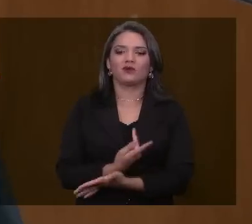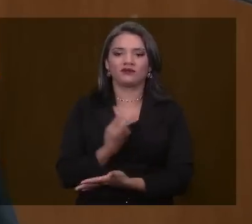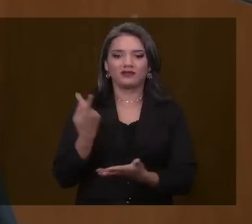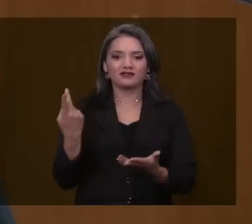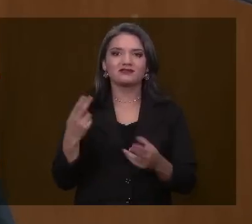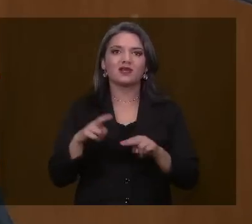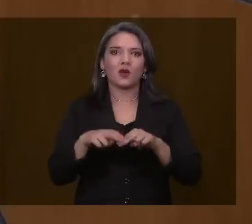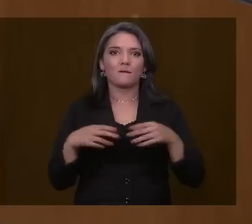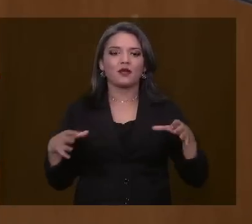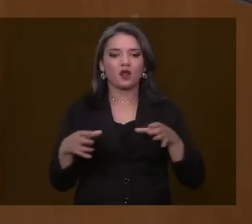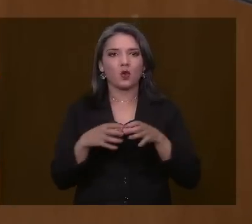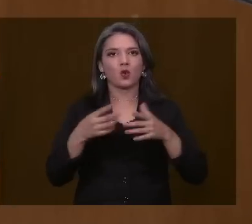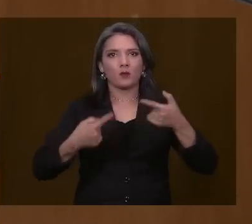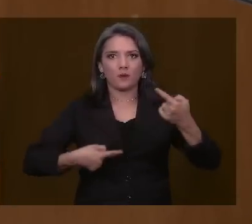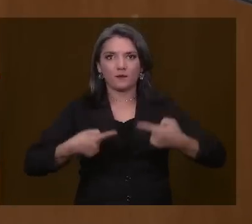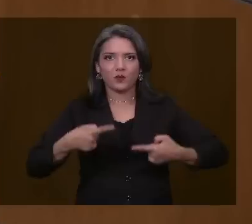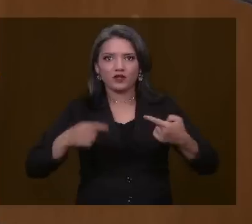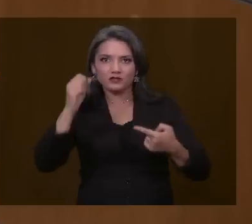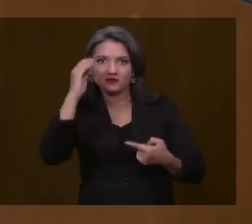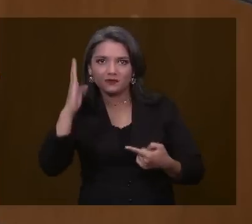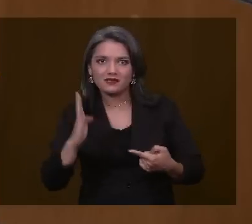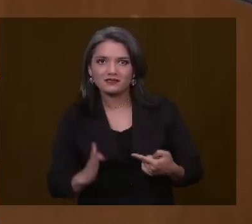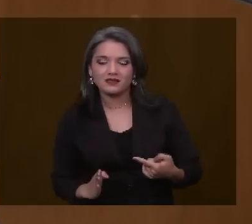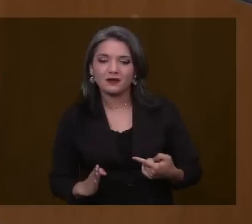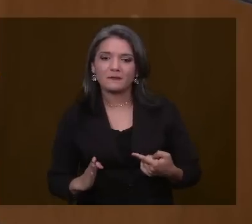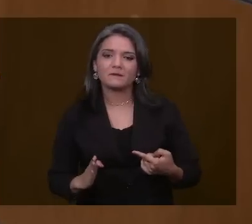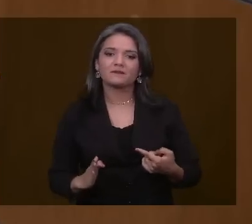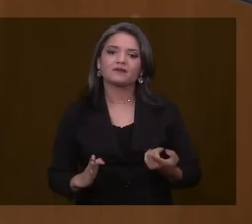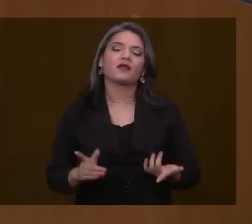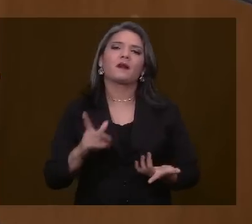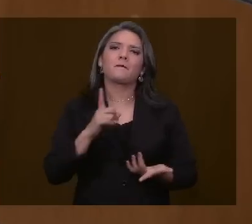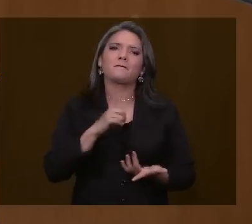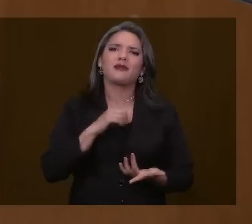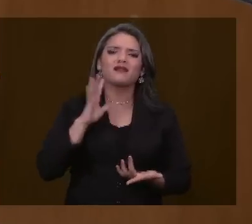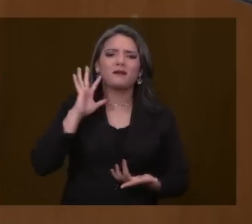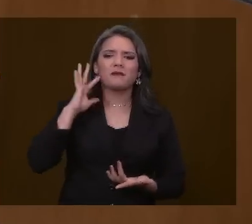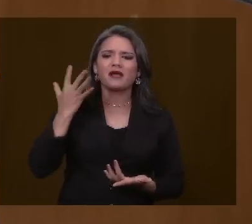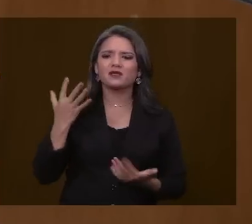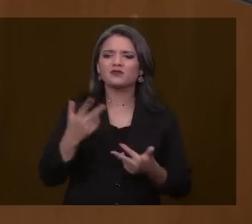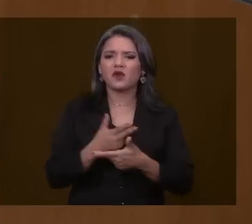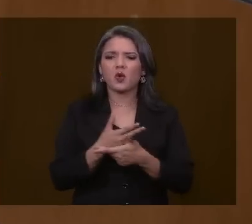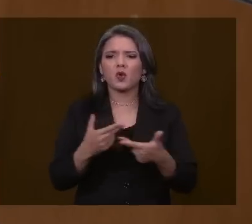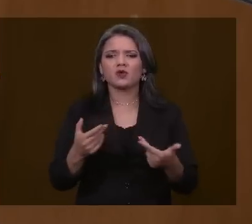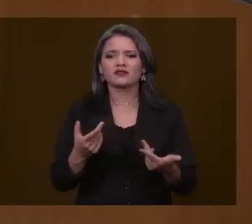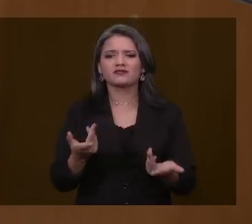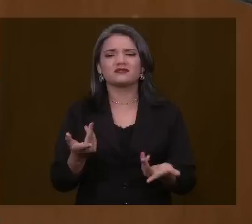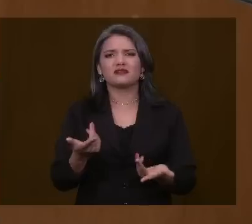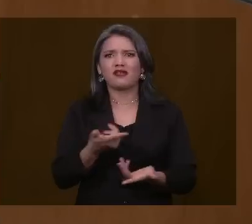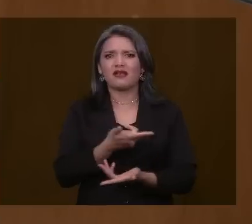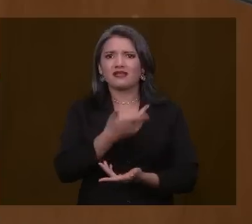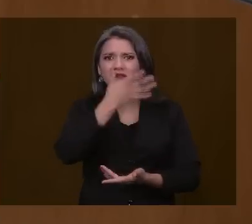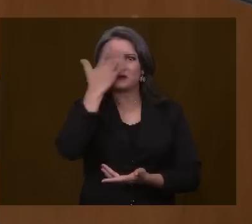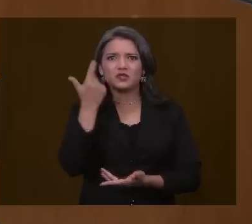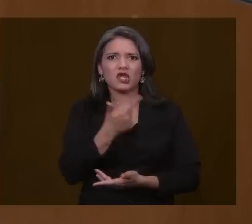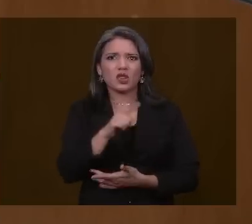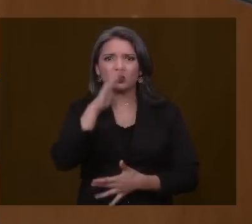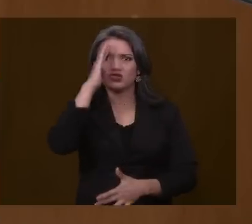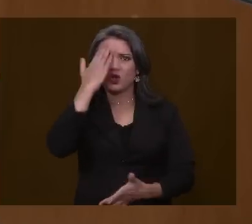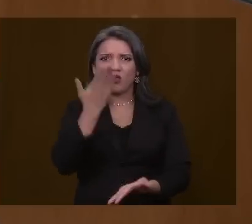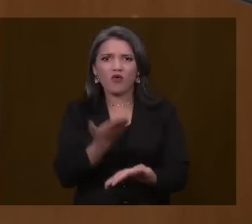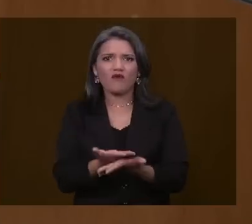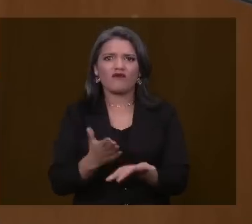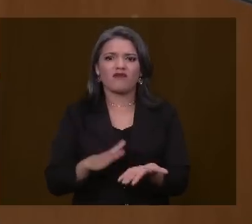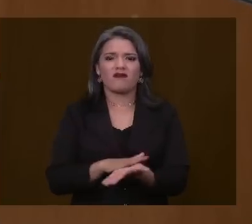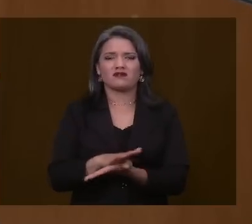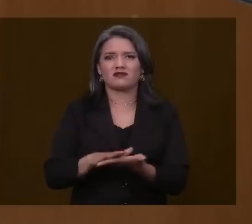classe política brasileira para superar o estado de absoluta falta de confiança no sistema